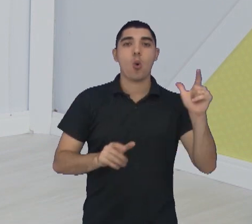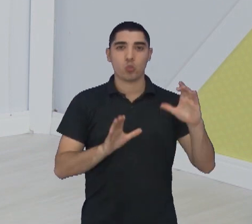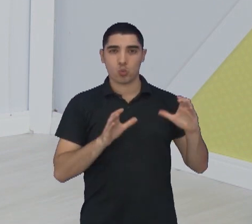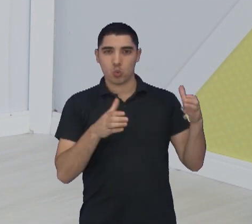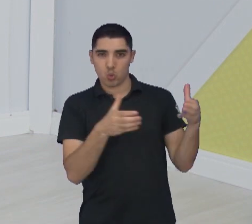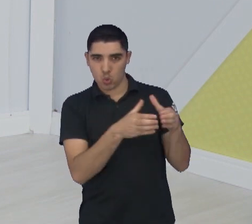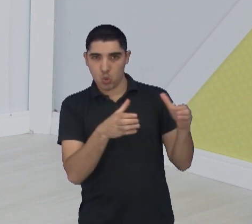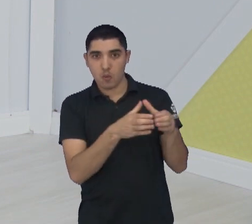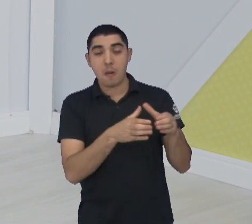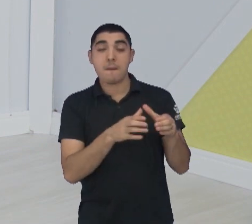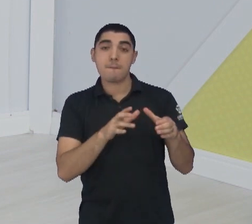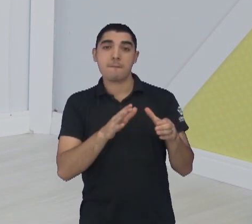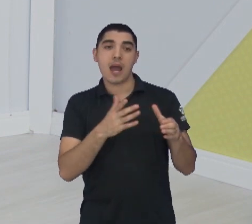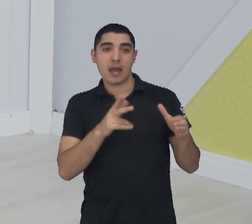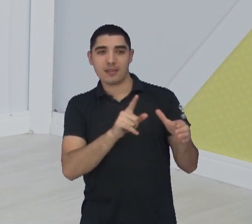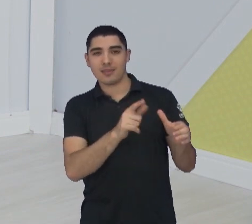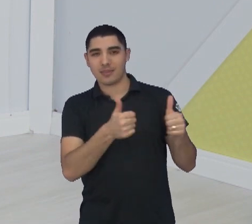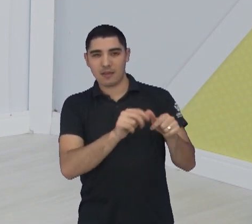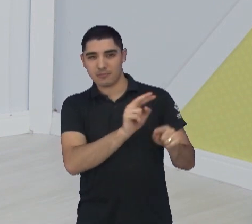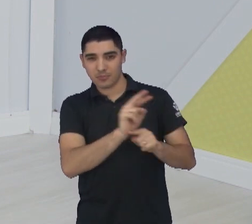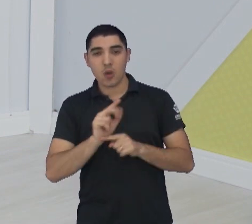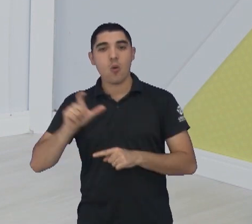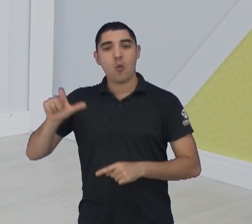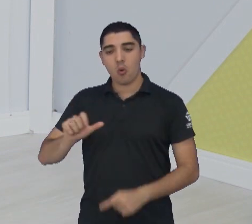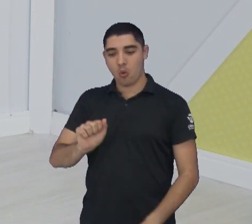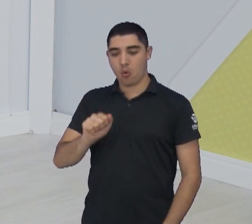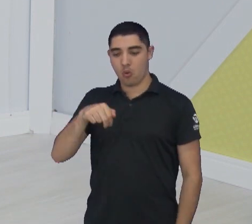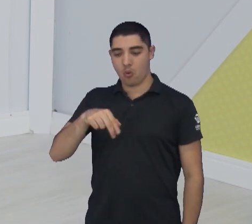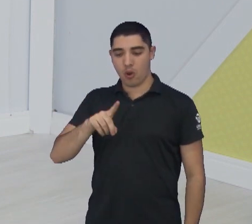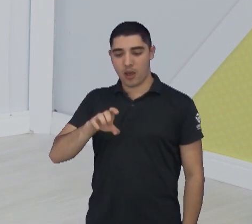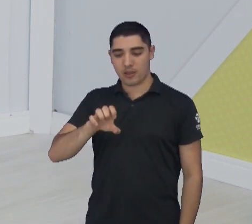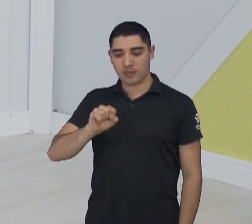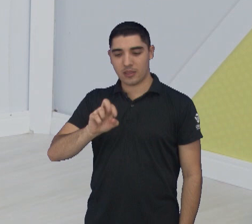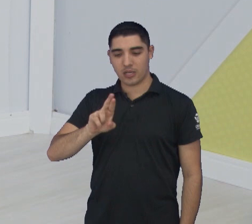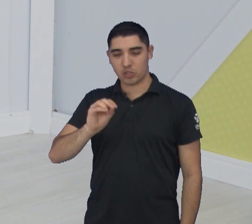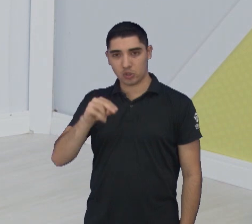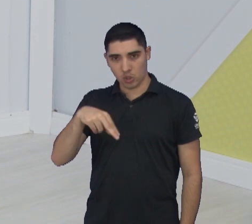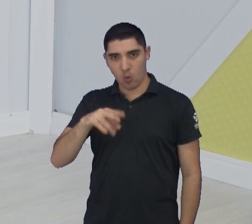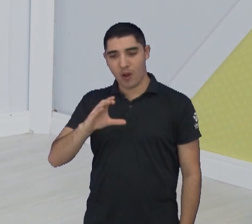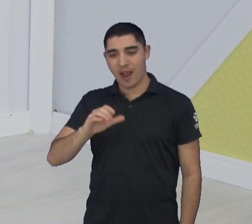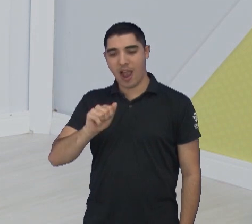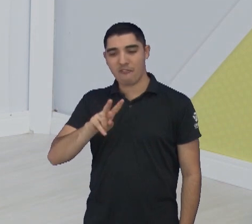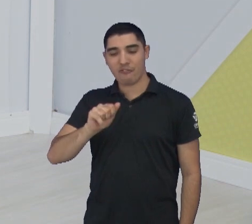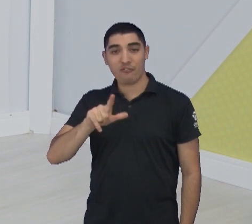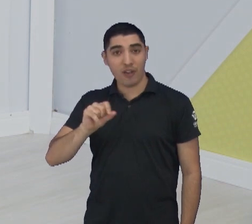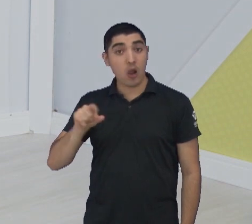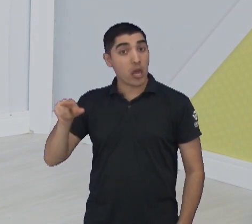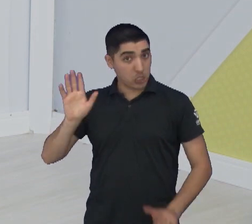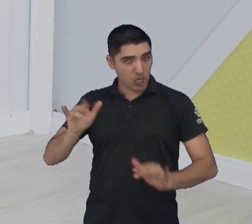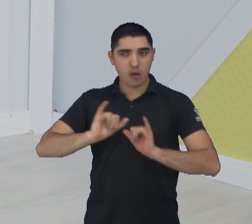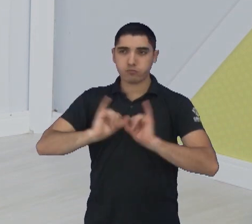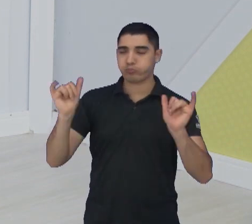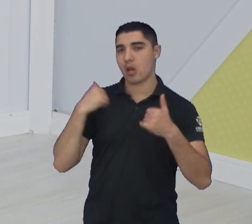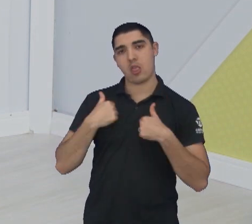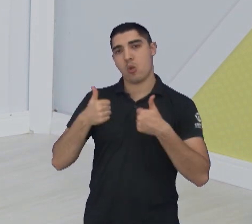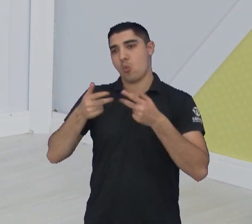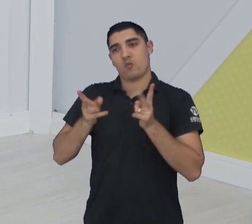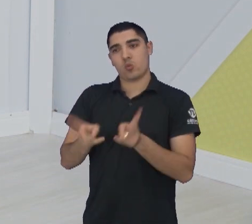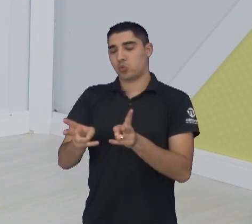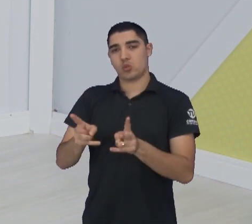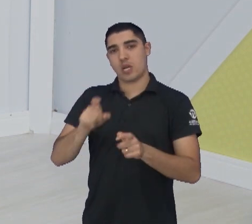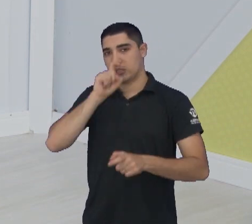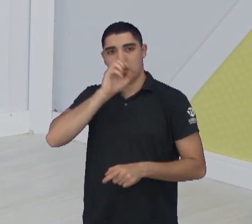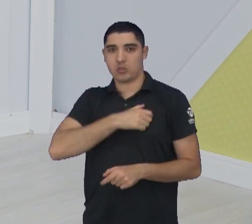clubes de origem. O Anderson Cavalo, esse veio contratado, ele mesmo se despediu nas redes sociais, não fica. Praticamente ninguém